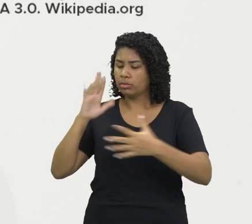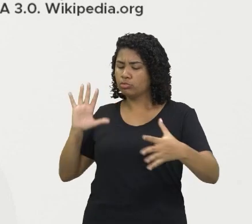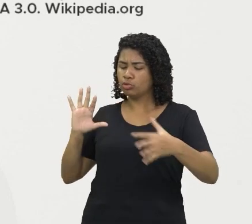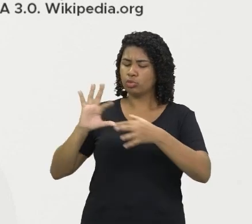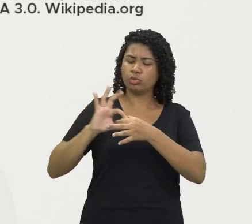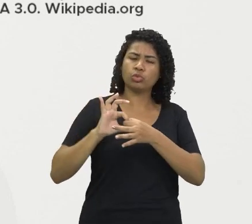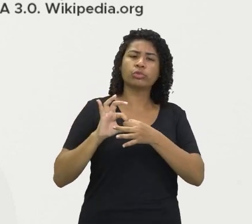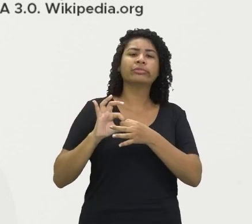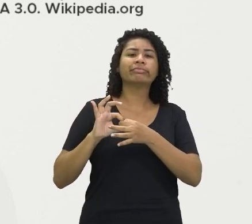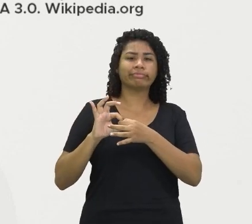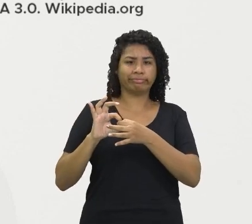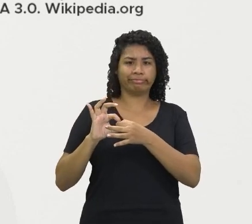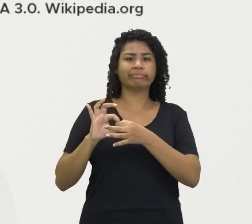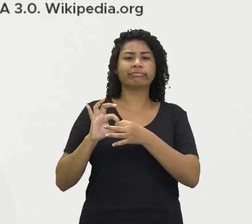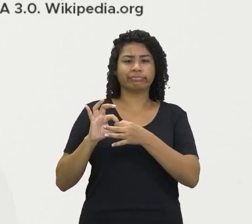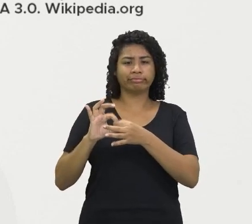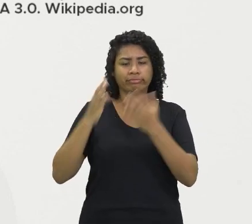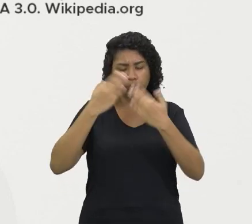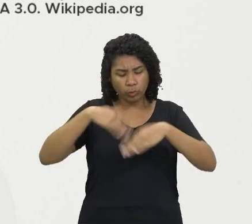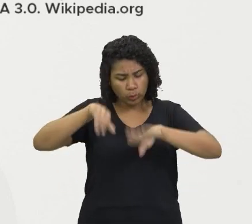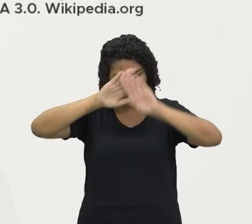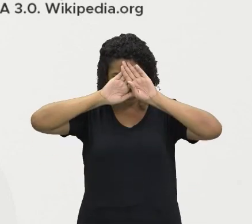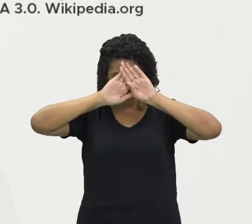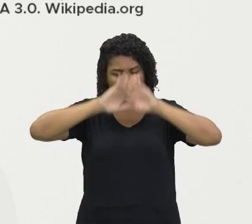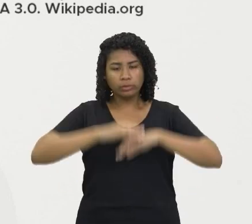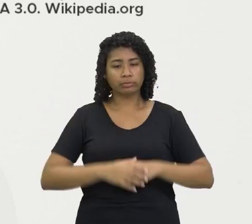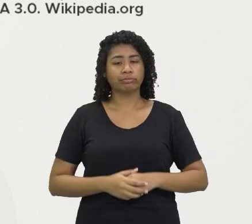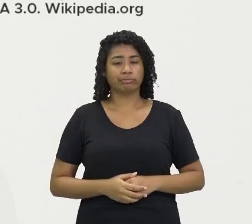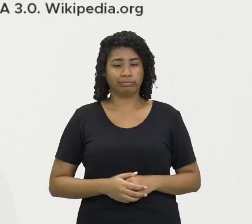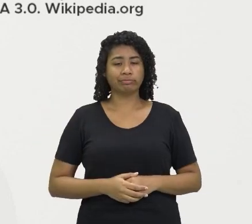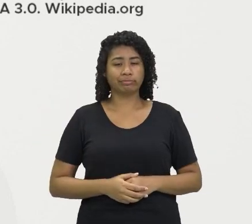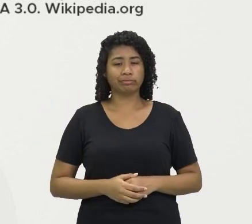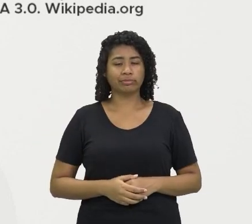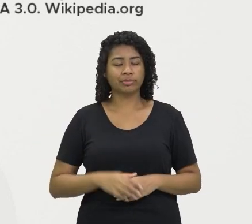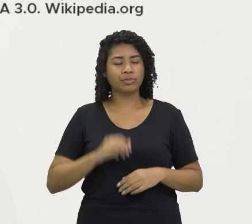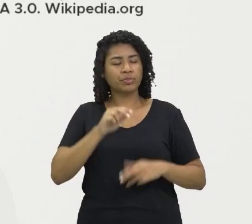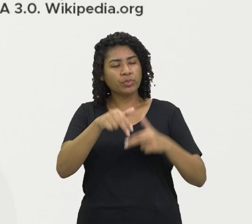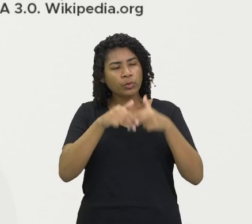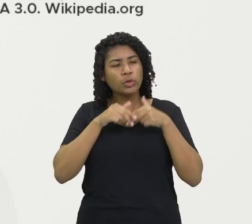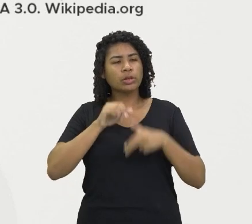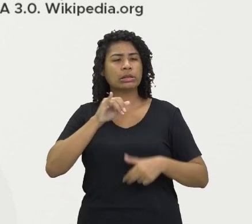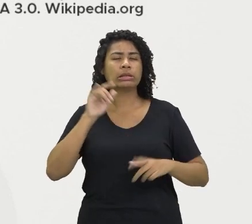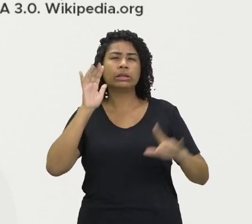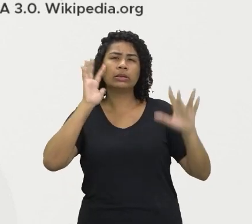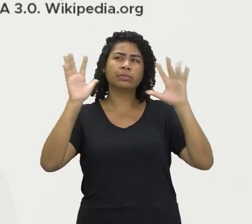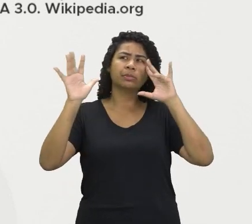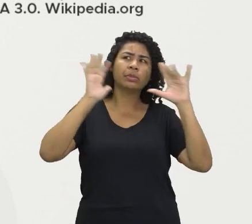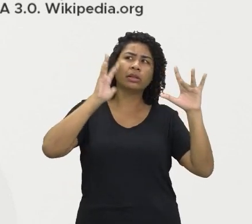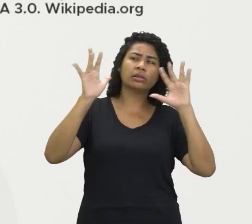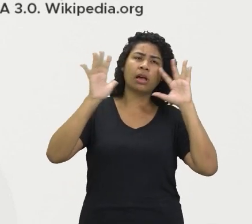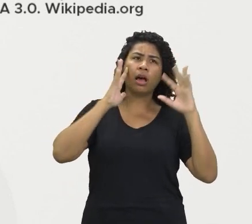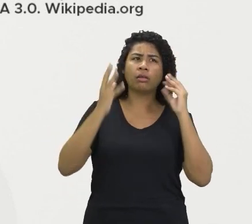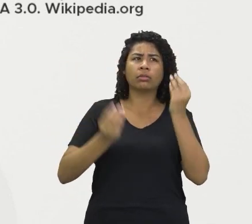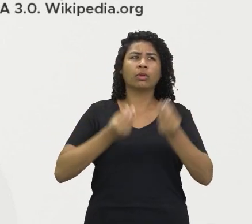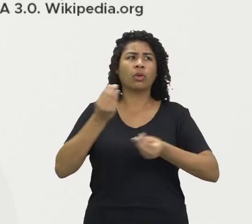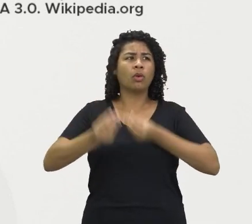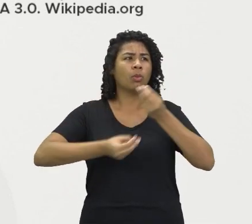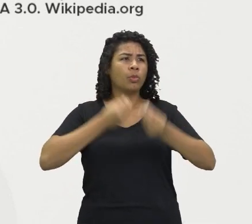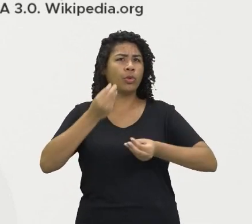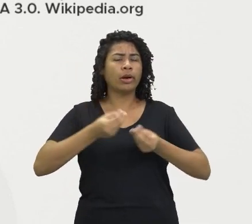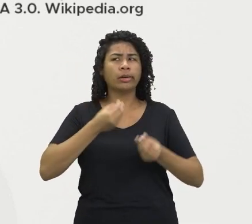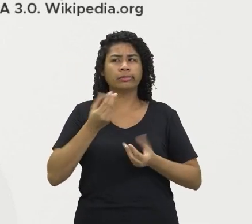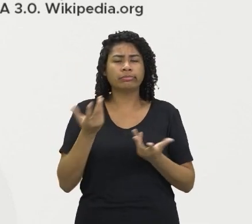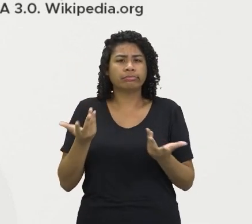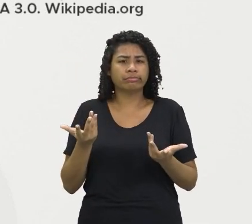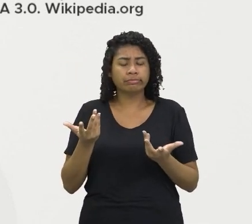orixás, né? Por que não, né? Quando a gente para pensar na espiritualidade